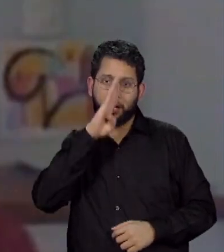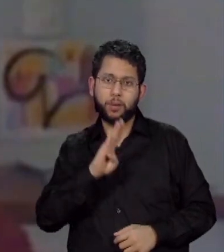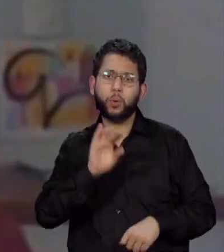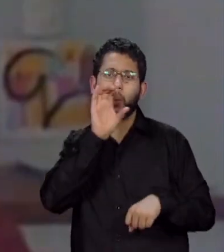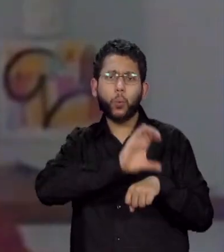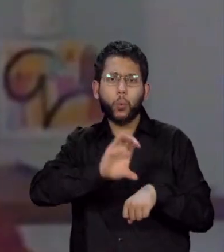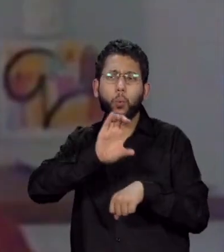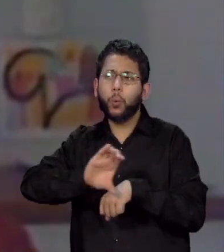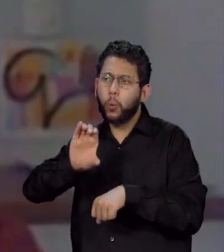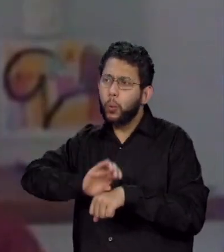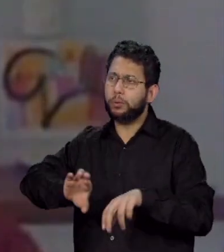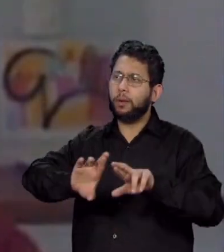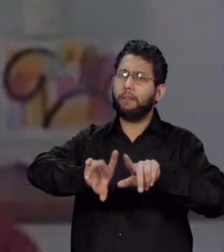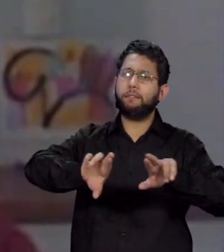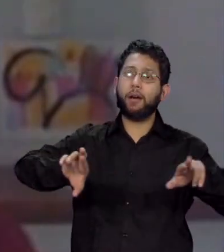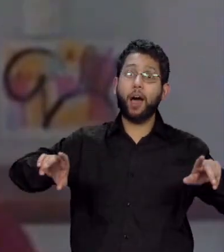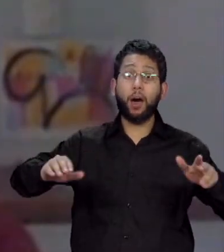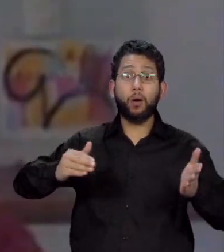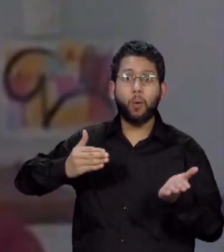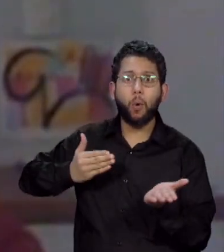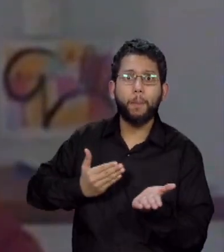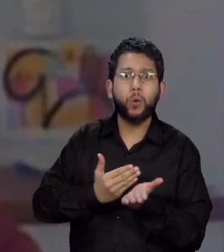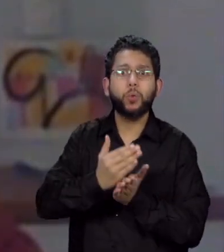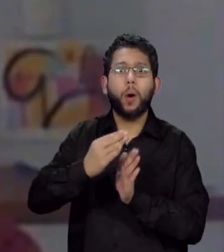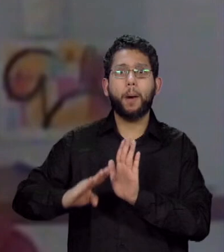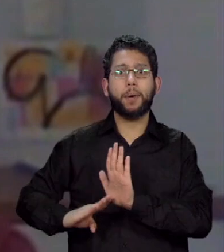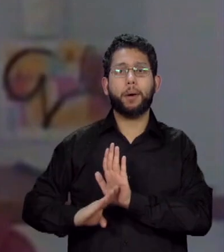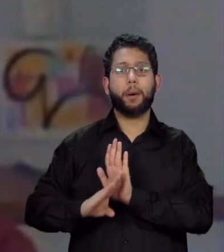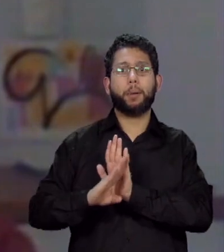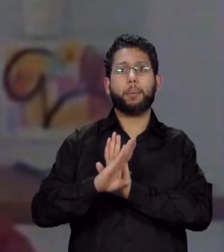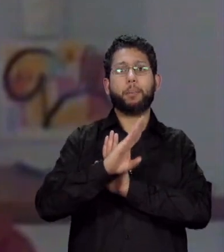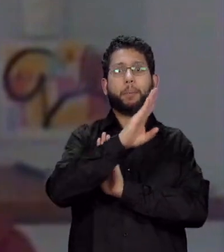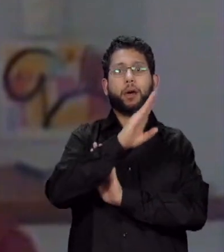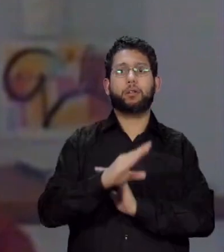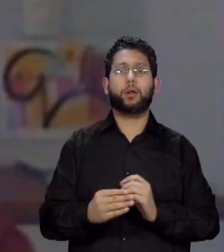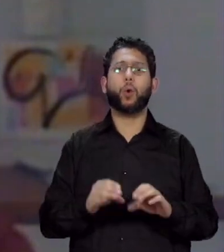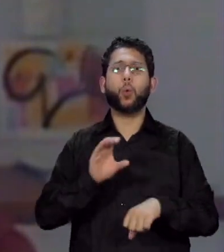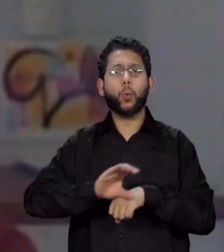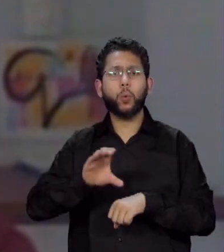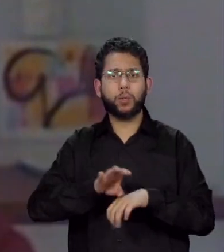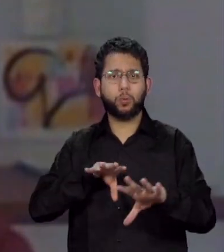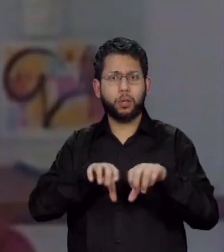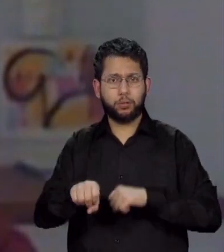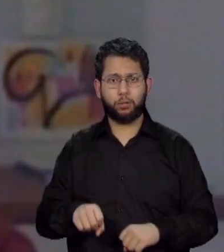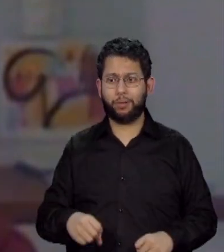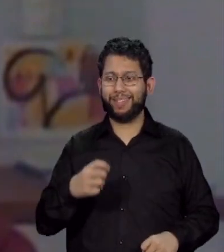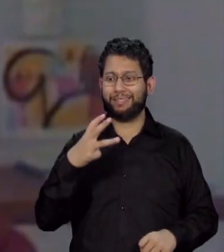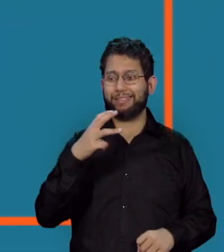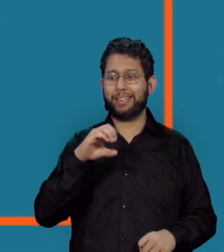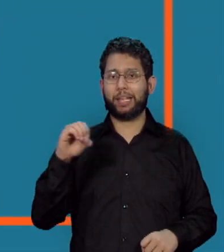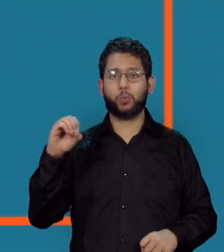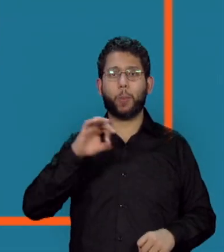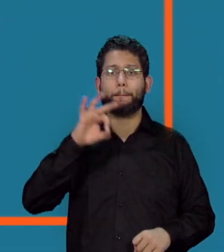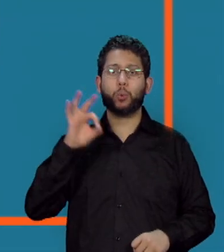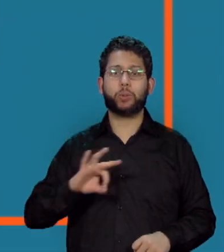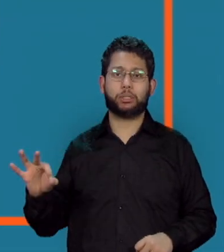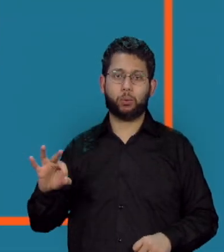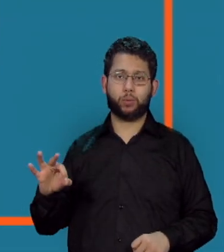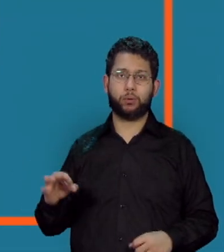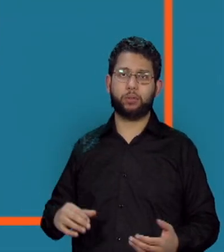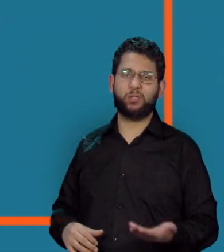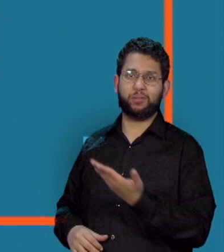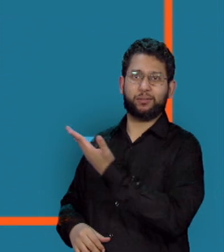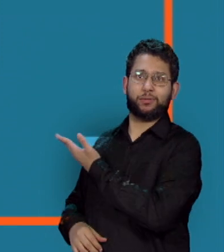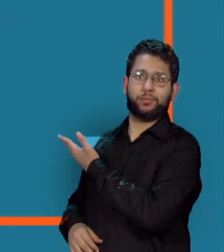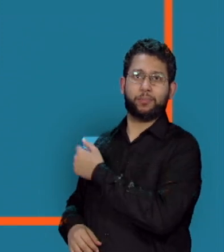houve um grande boom, né, no aumento de cursos de graduação, de 300% nos últimos 13 anos. A